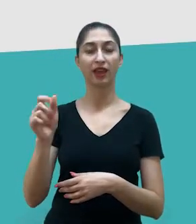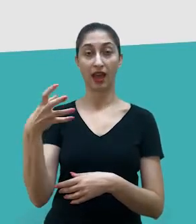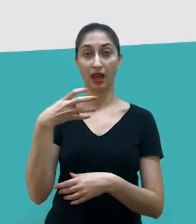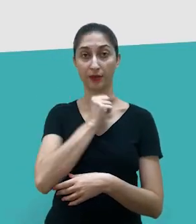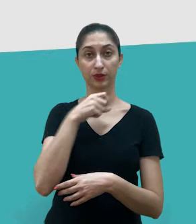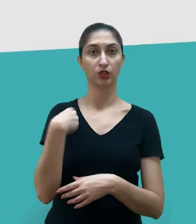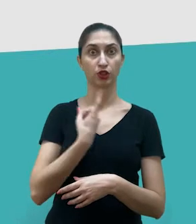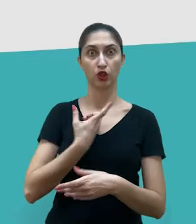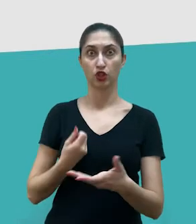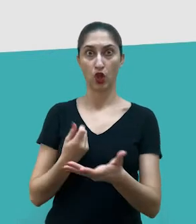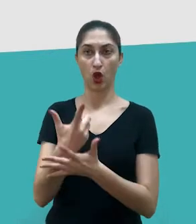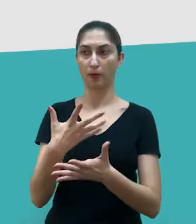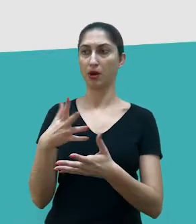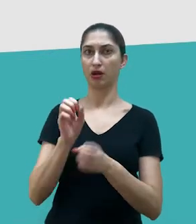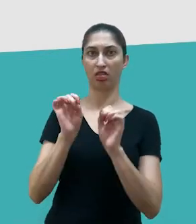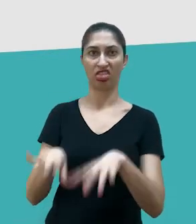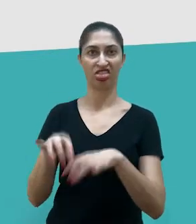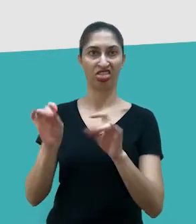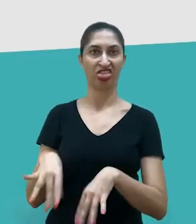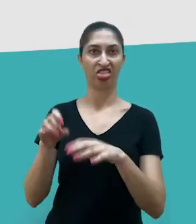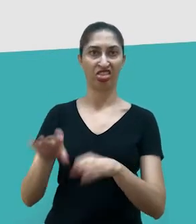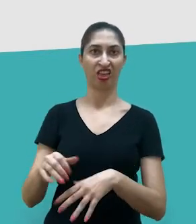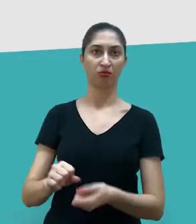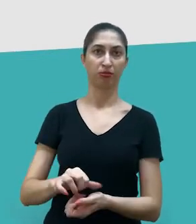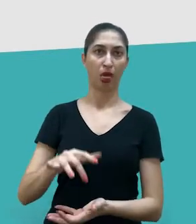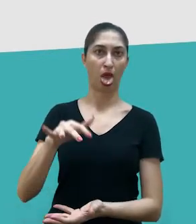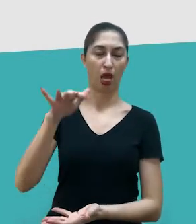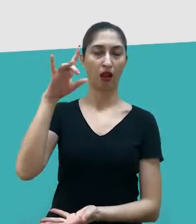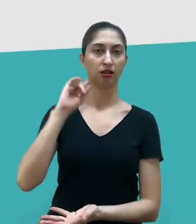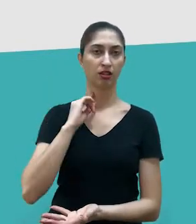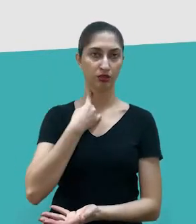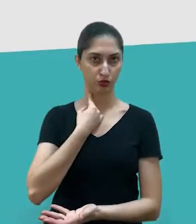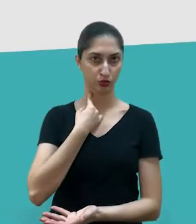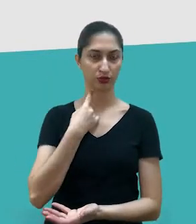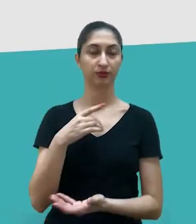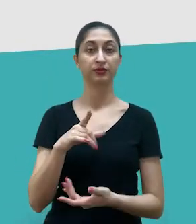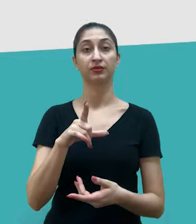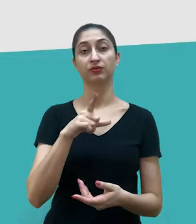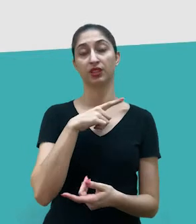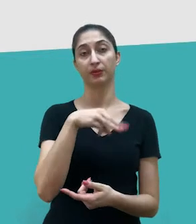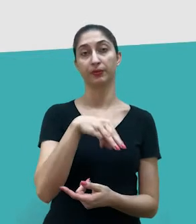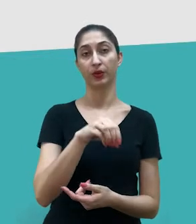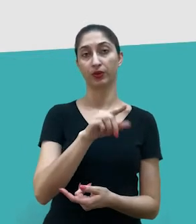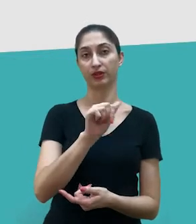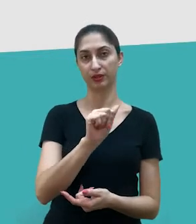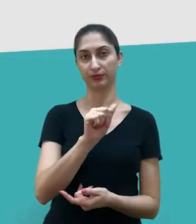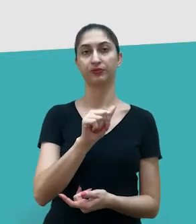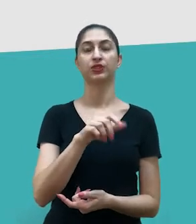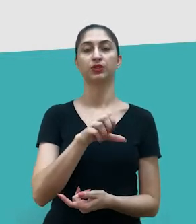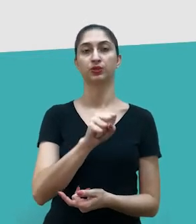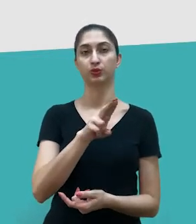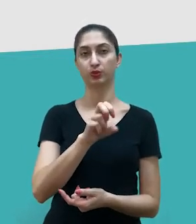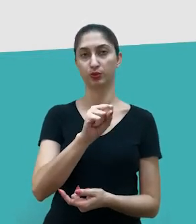e descarta, e aí vai gerando todas aquelas toneladas de lixo. E a gente tem a moda sustentável, que